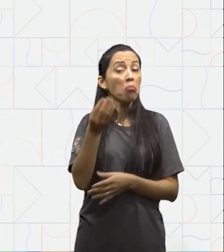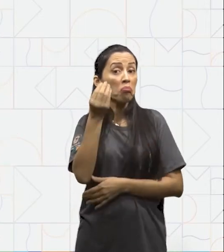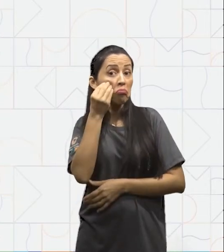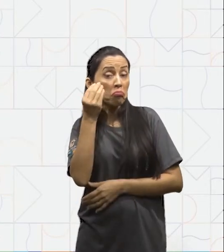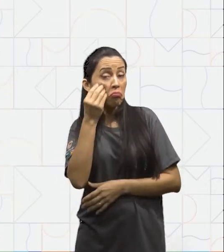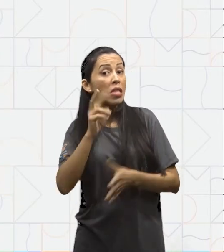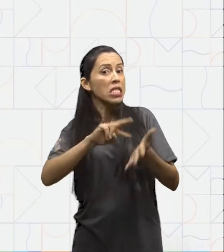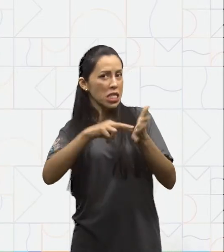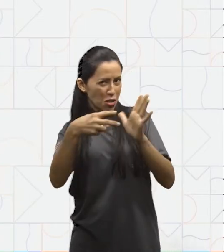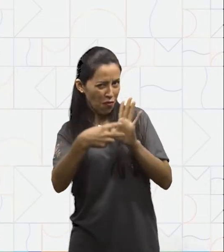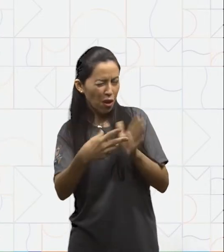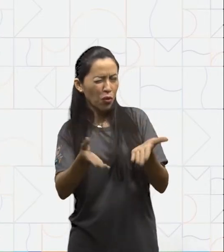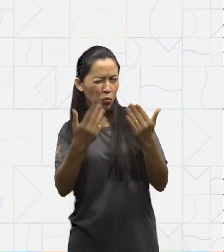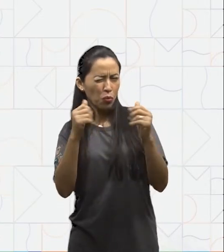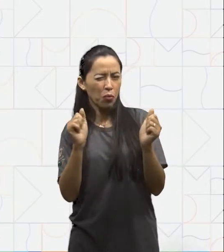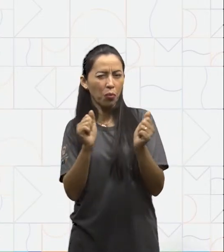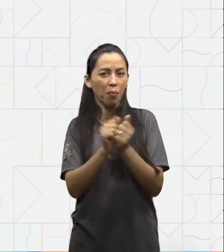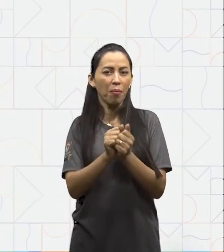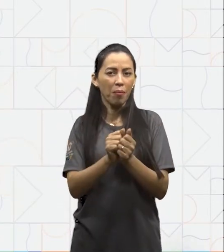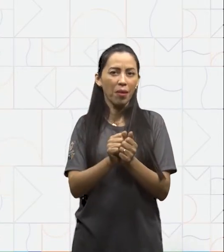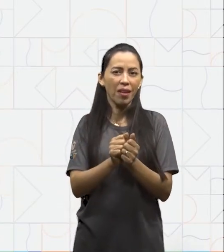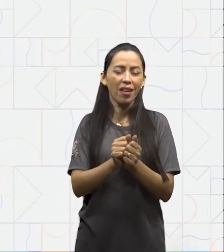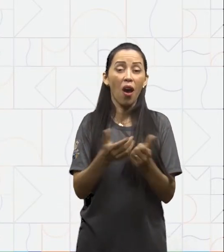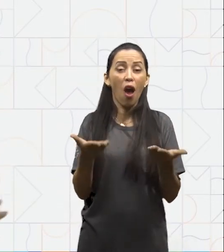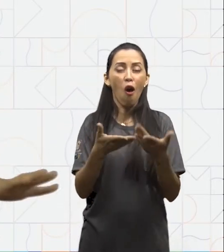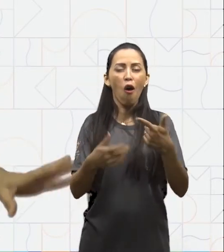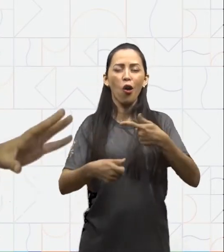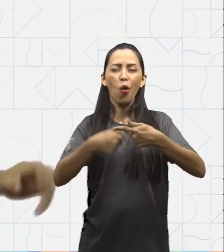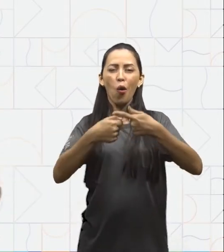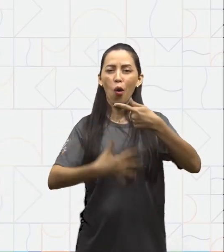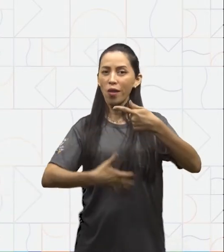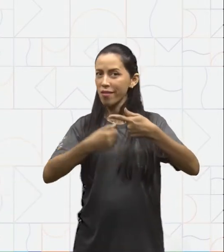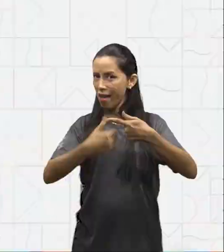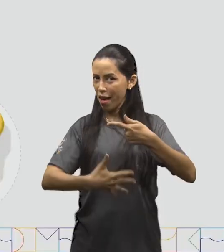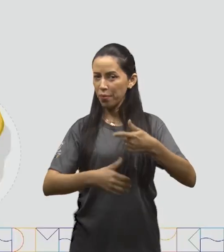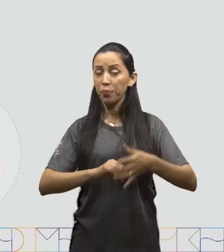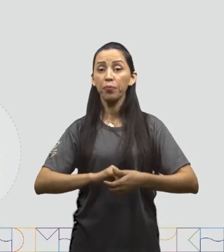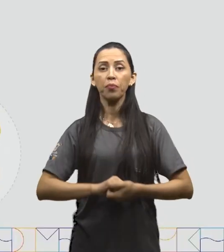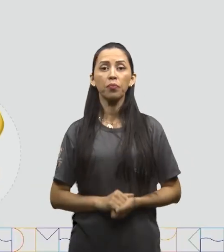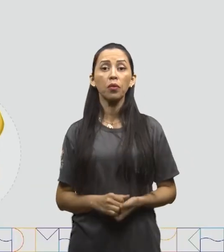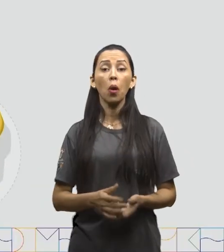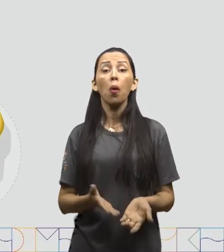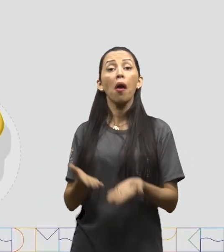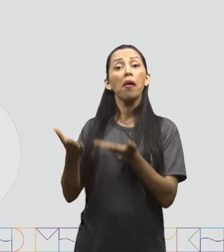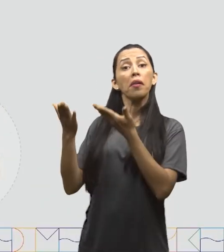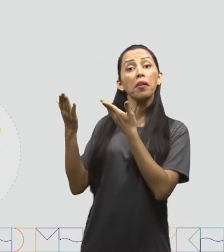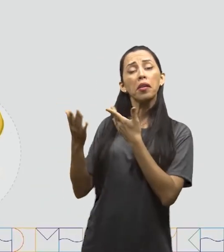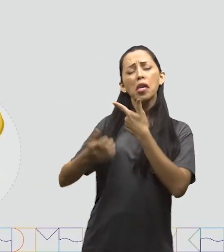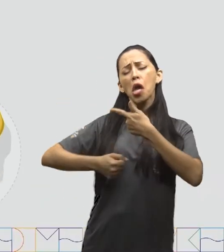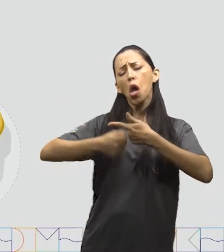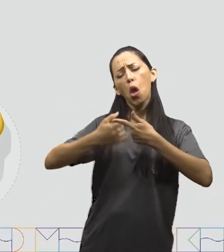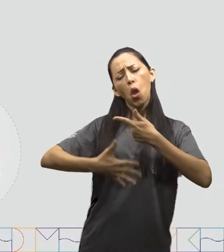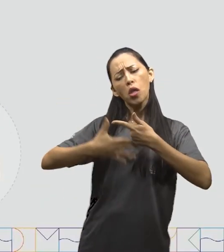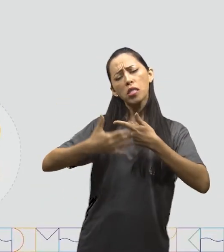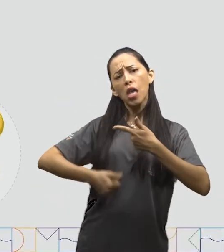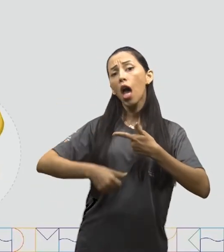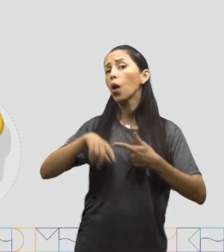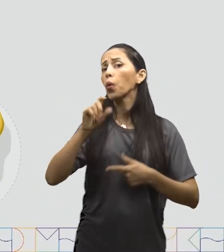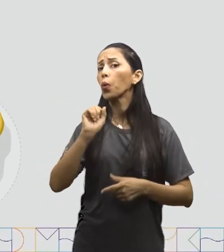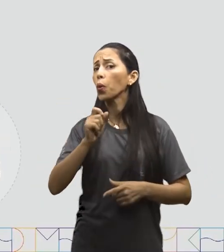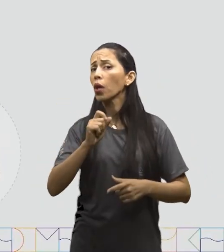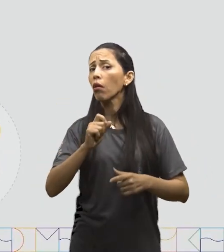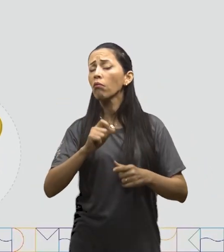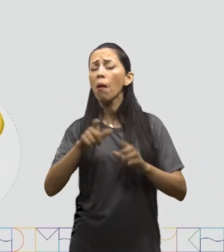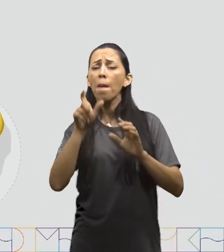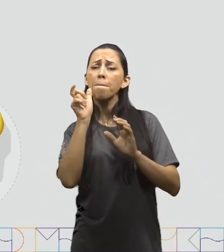os significados delas comigo através do nosso glossário. Glossário é uma lista de